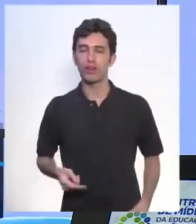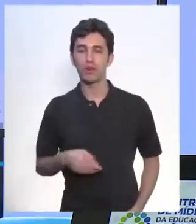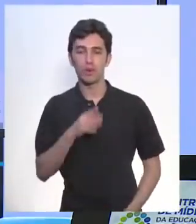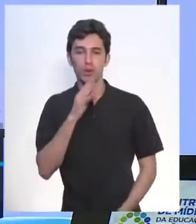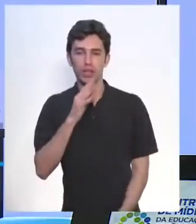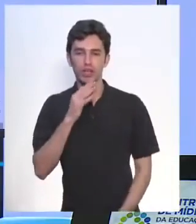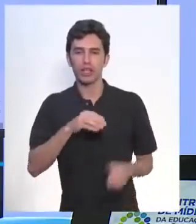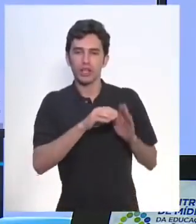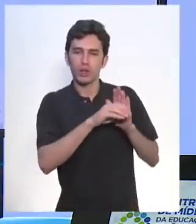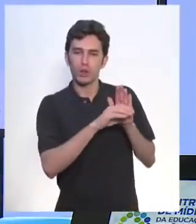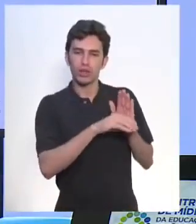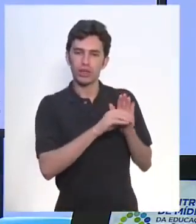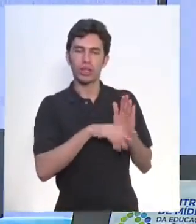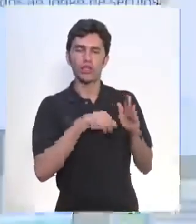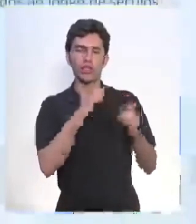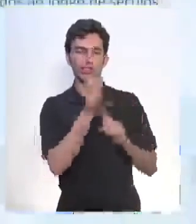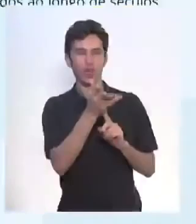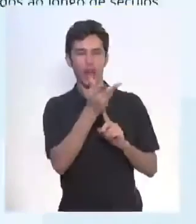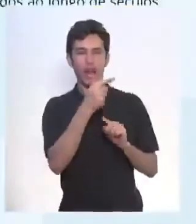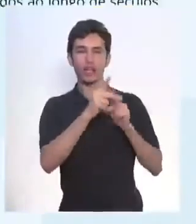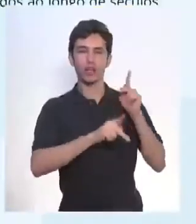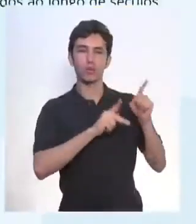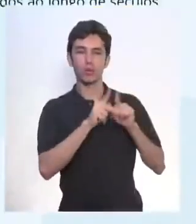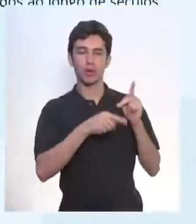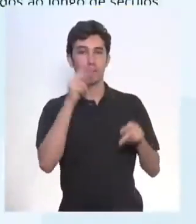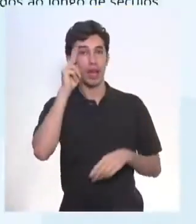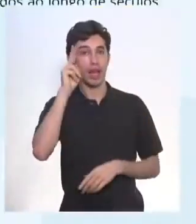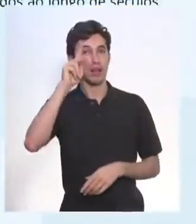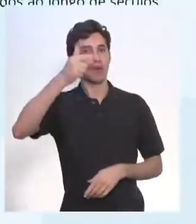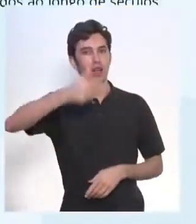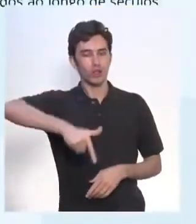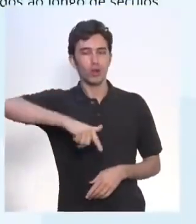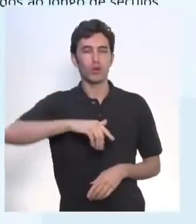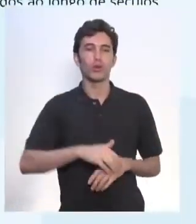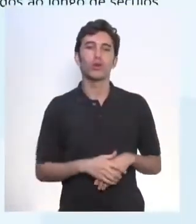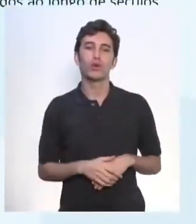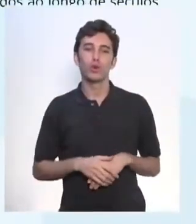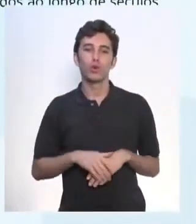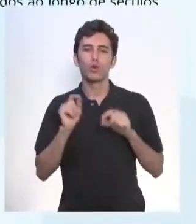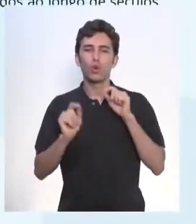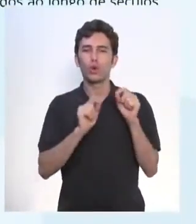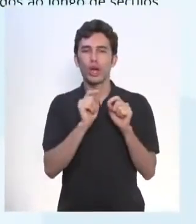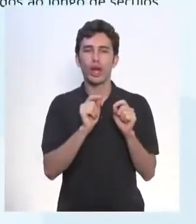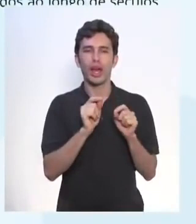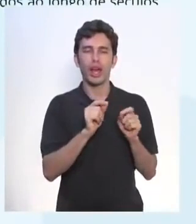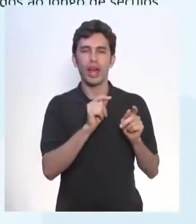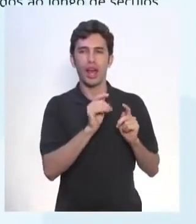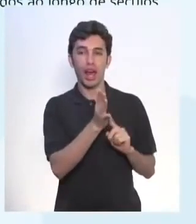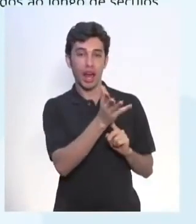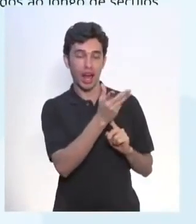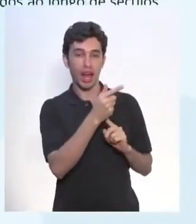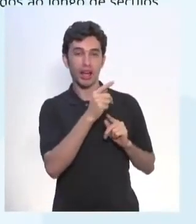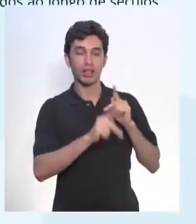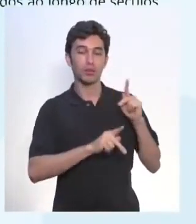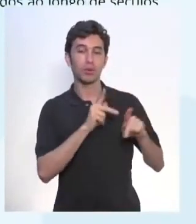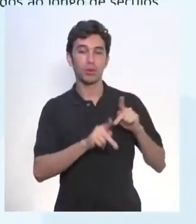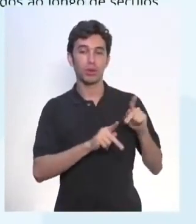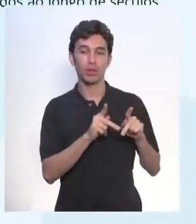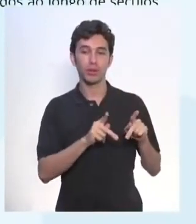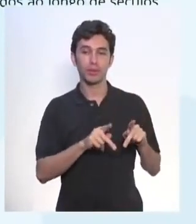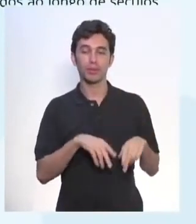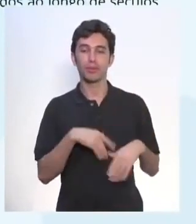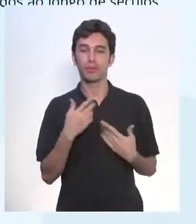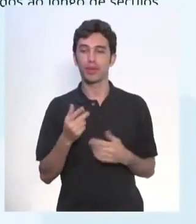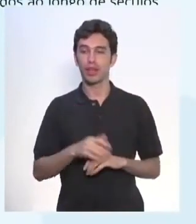esse conceito de arte pública, né? Vamos relembrar este conceito, na verdade. Então, o que é arte pública? O que vem a ser arte pública, tá?